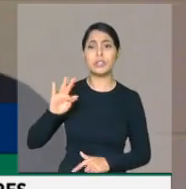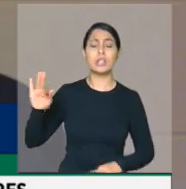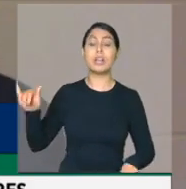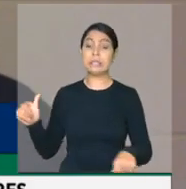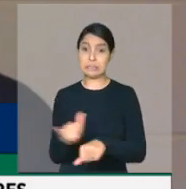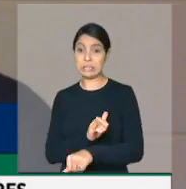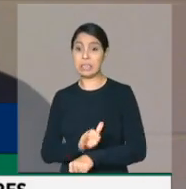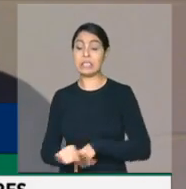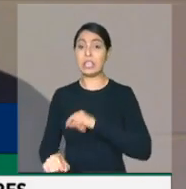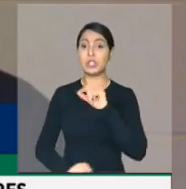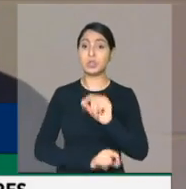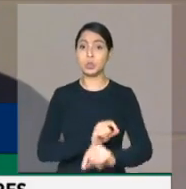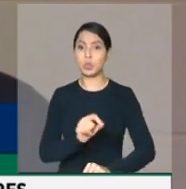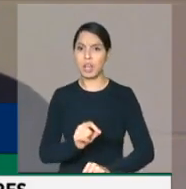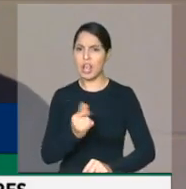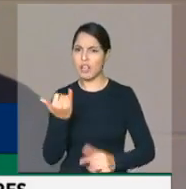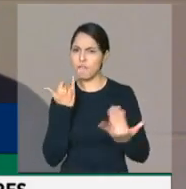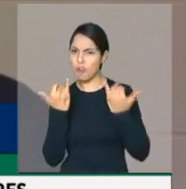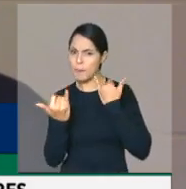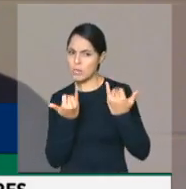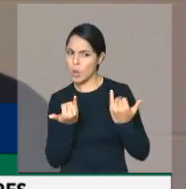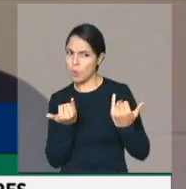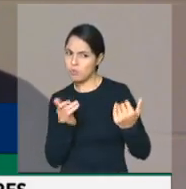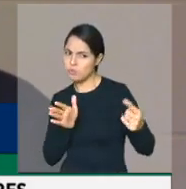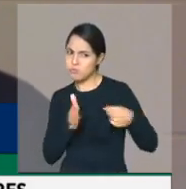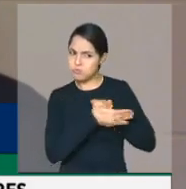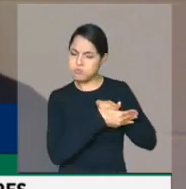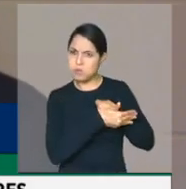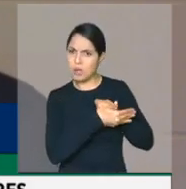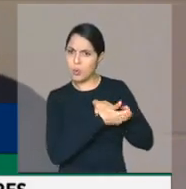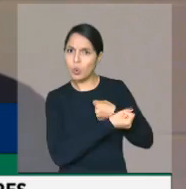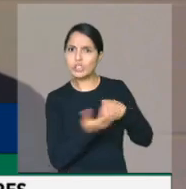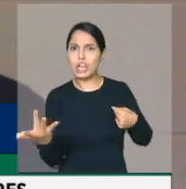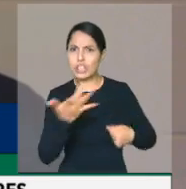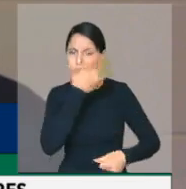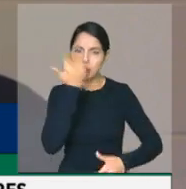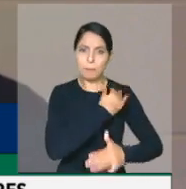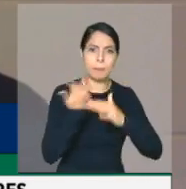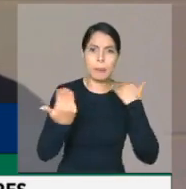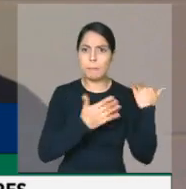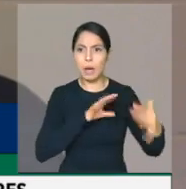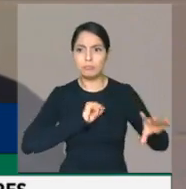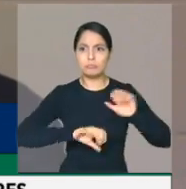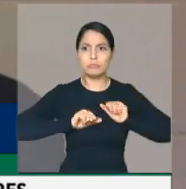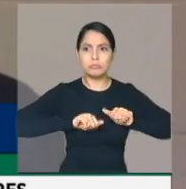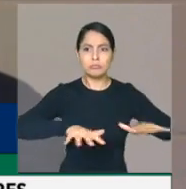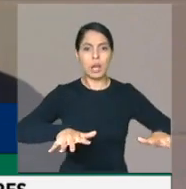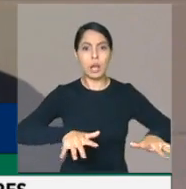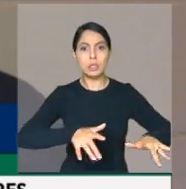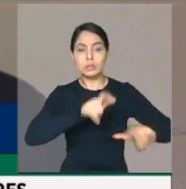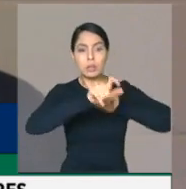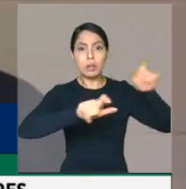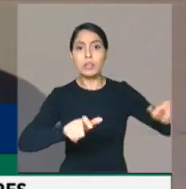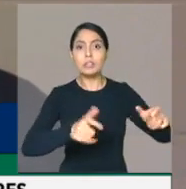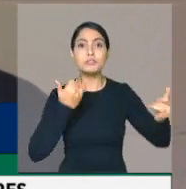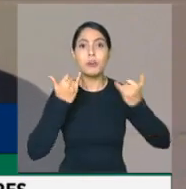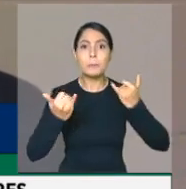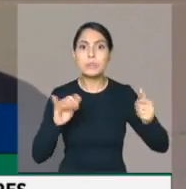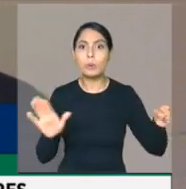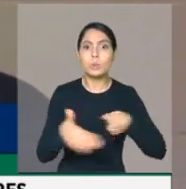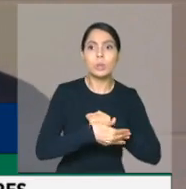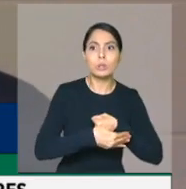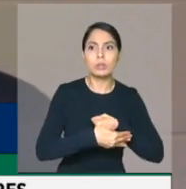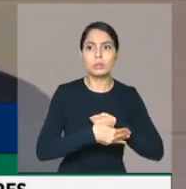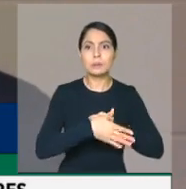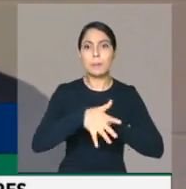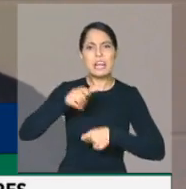sim, esconder os dados sobre infectados e mortos pelo Covid. E foi brecado,